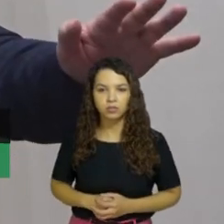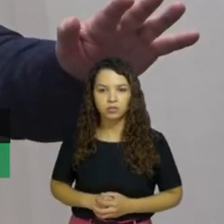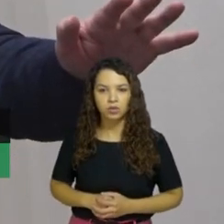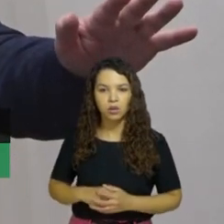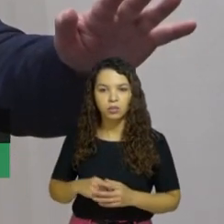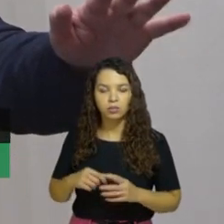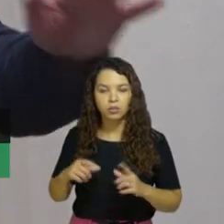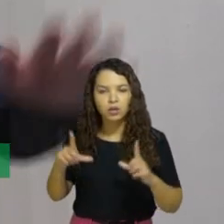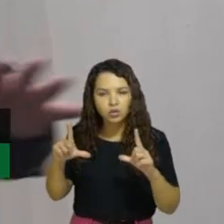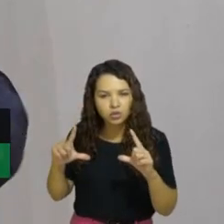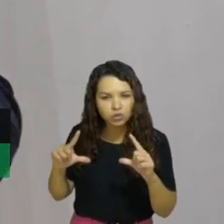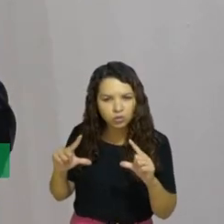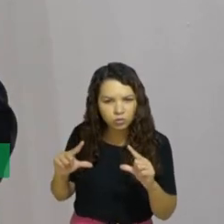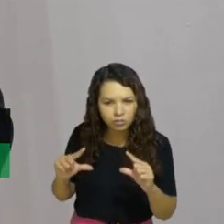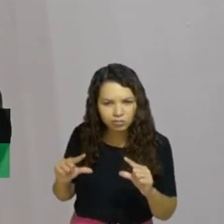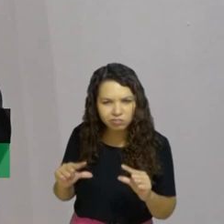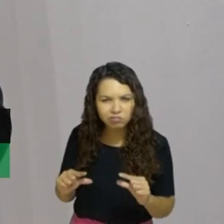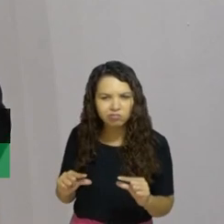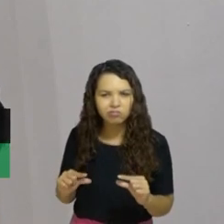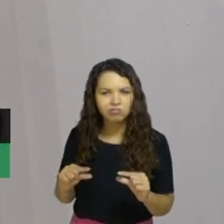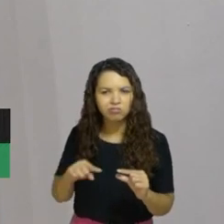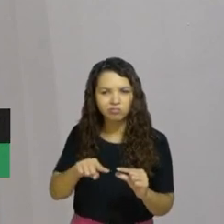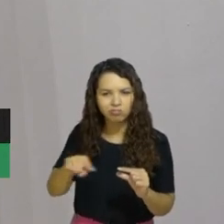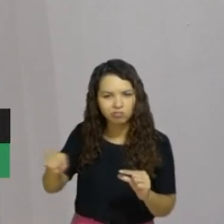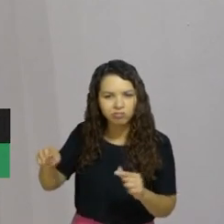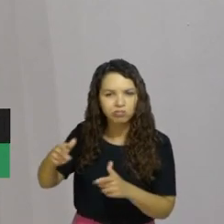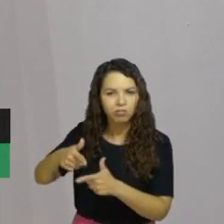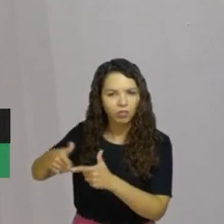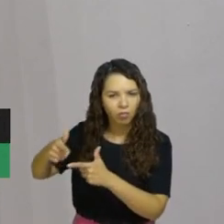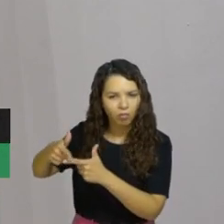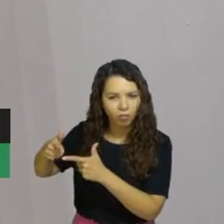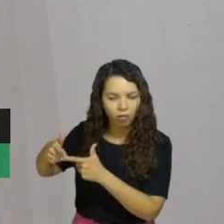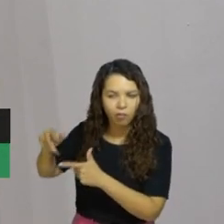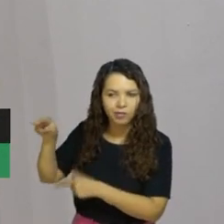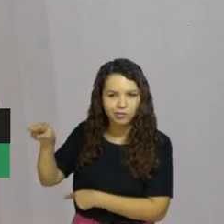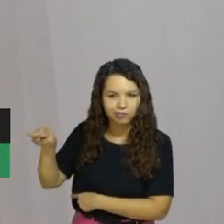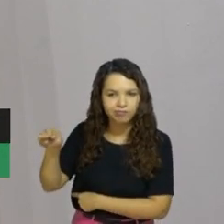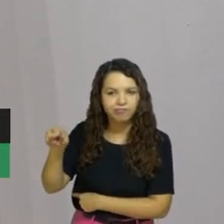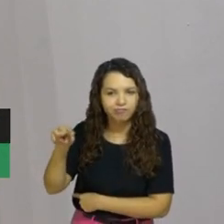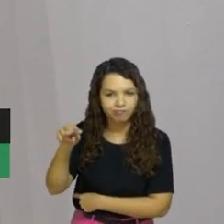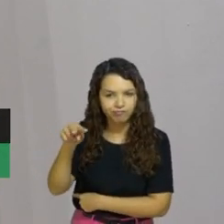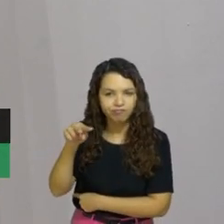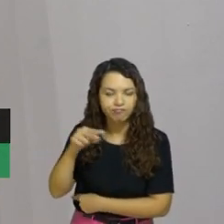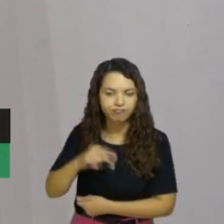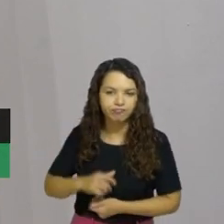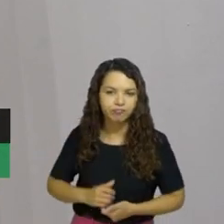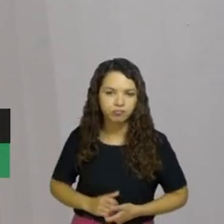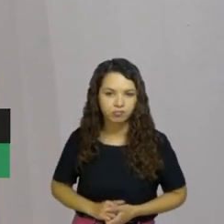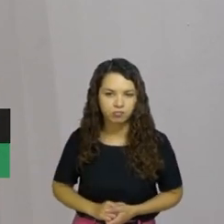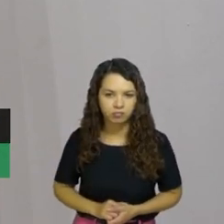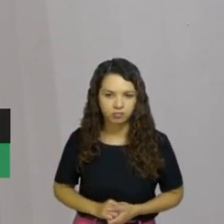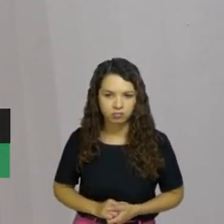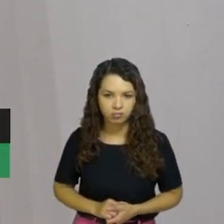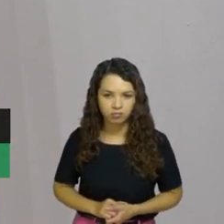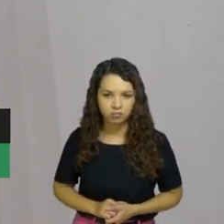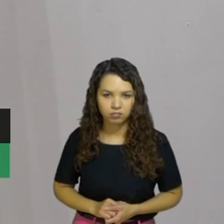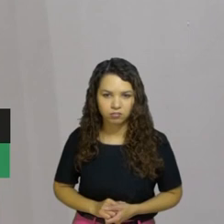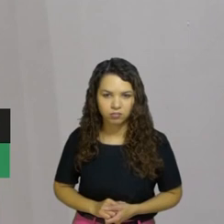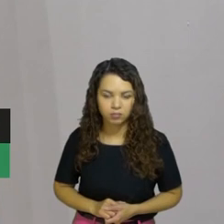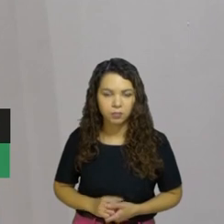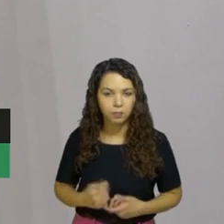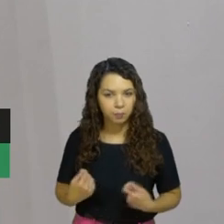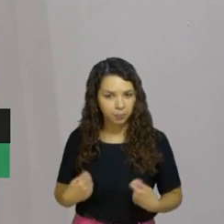amenizarmos esta situação que ora nós estamos vivendo e enfrentando. É